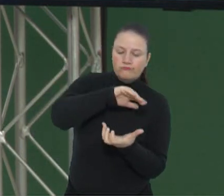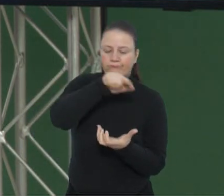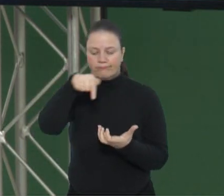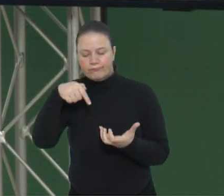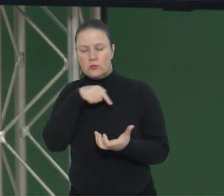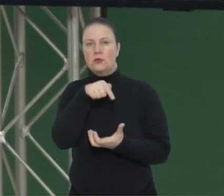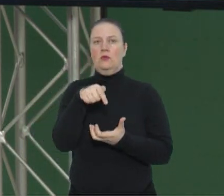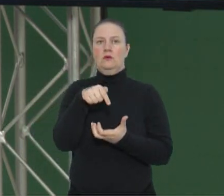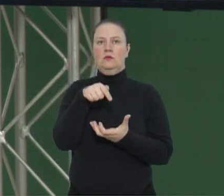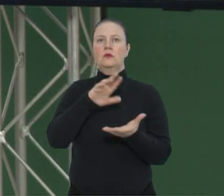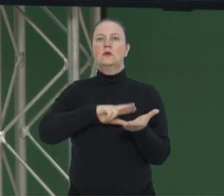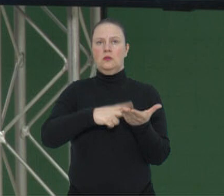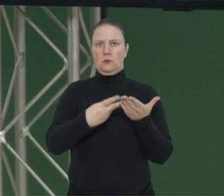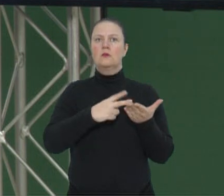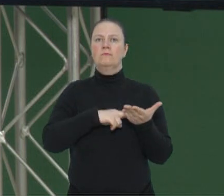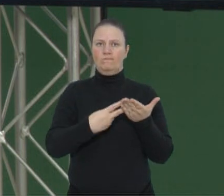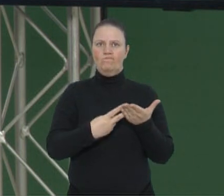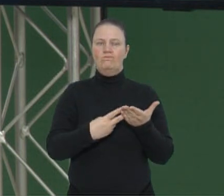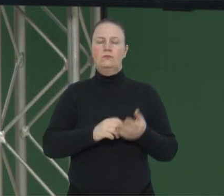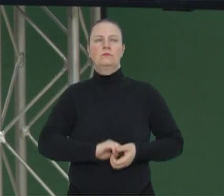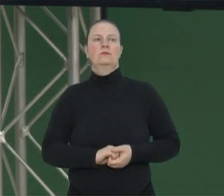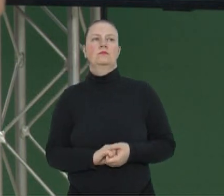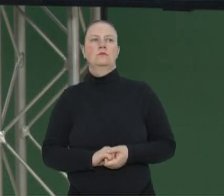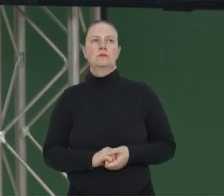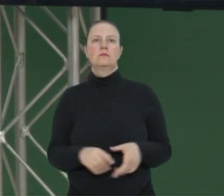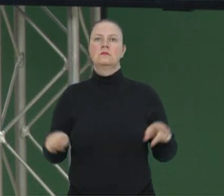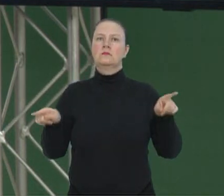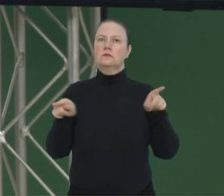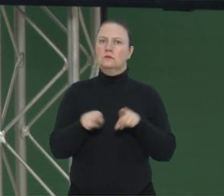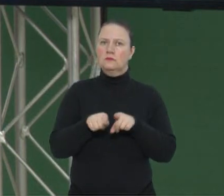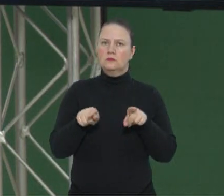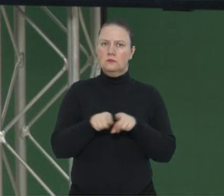disso, Gabriel García Márquez, em